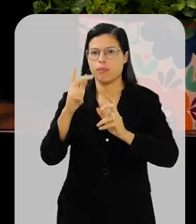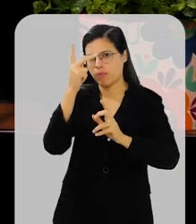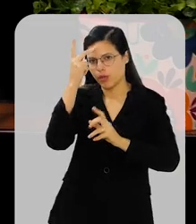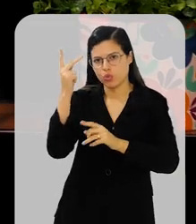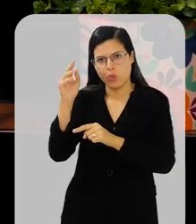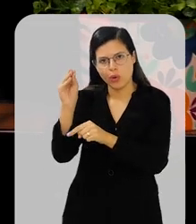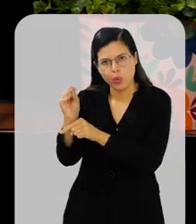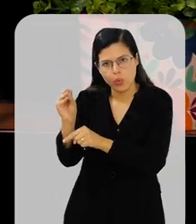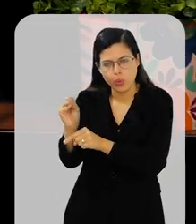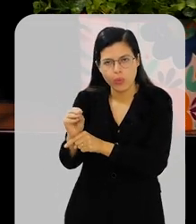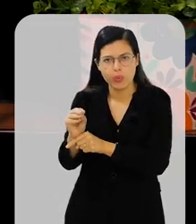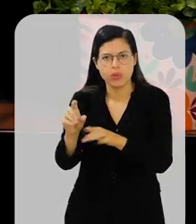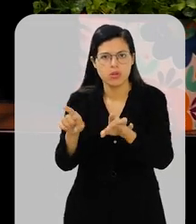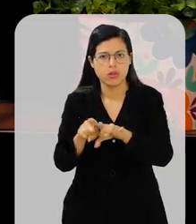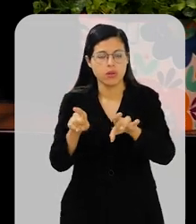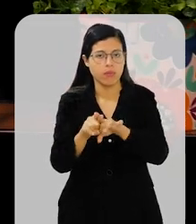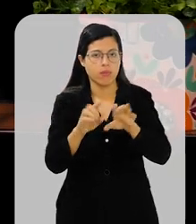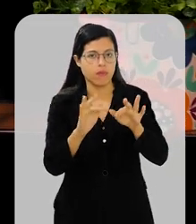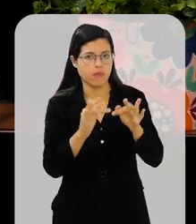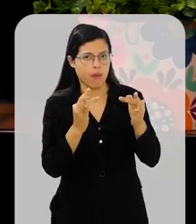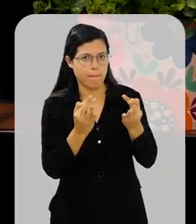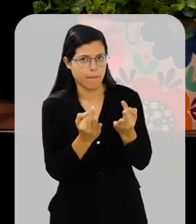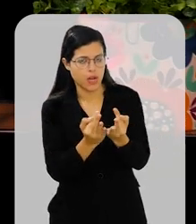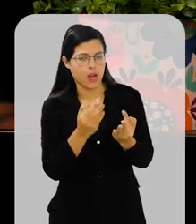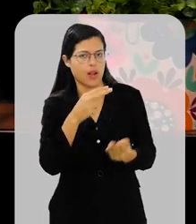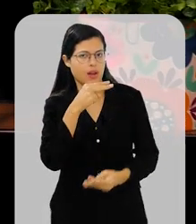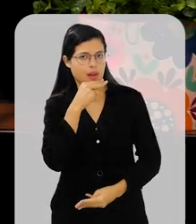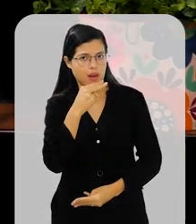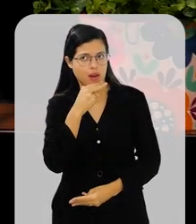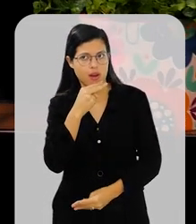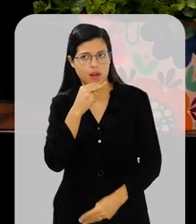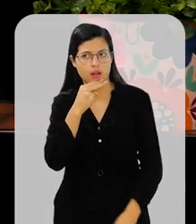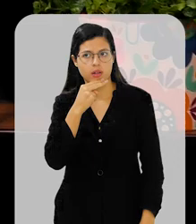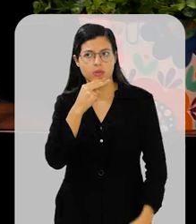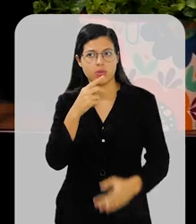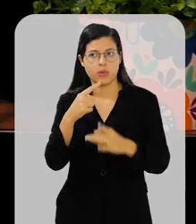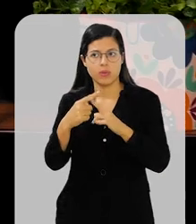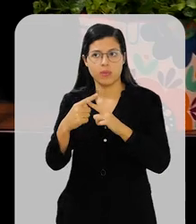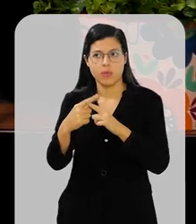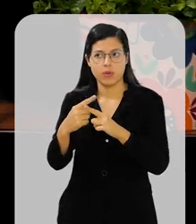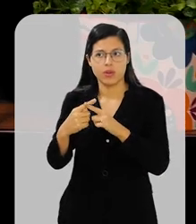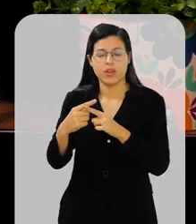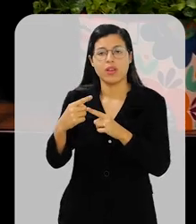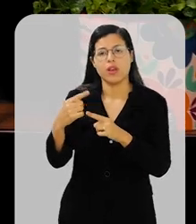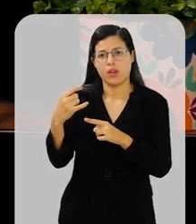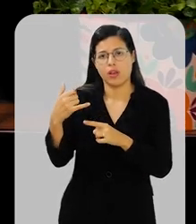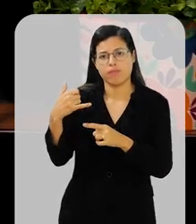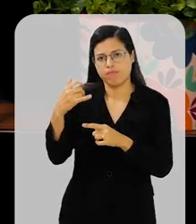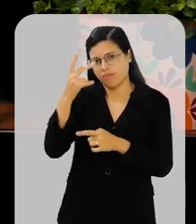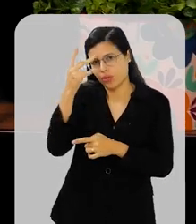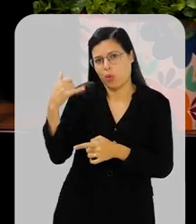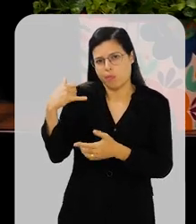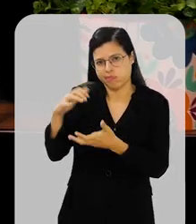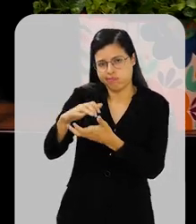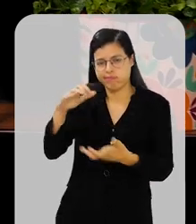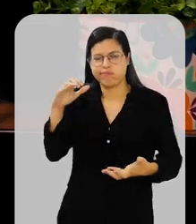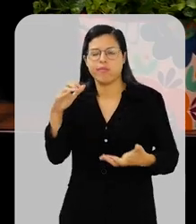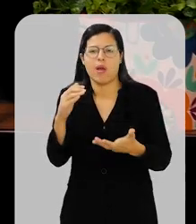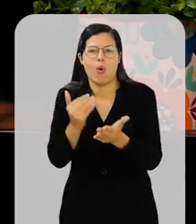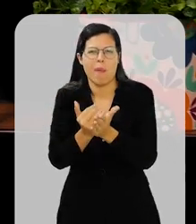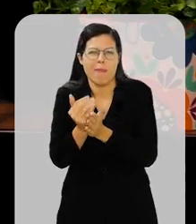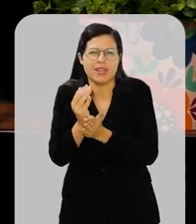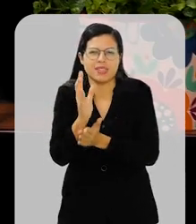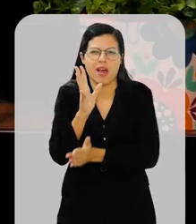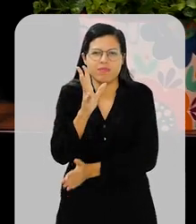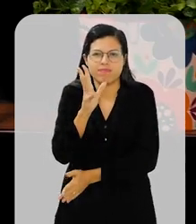dos cuidadores, da família, dos netos, né? Porque o idoso fica lento, ele